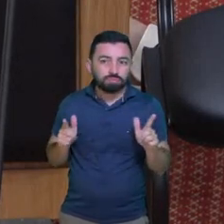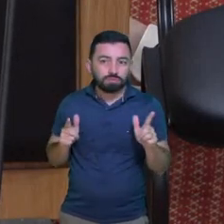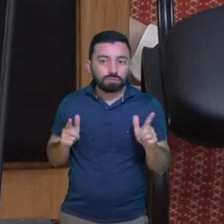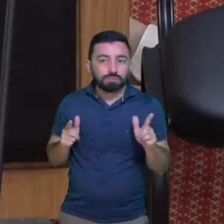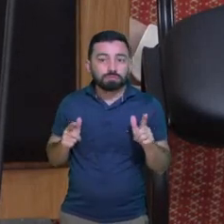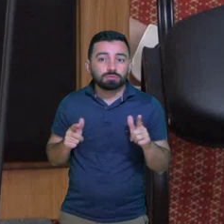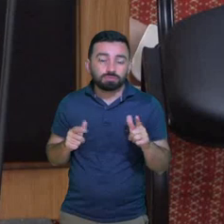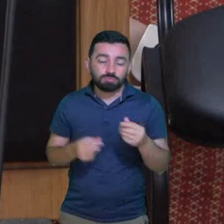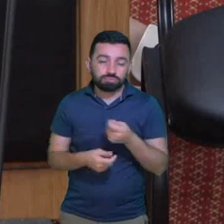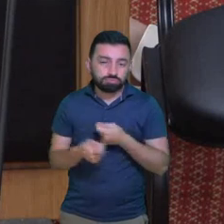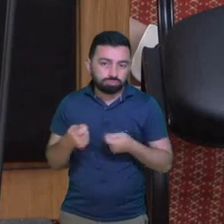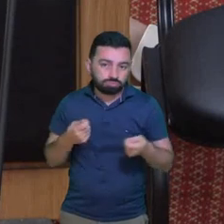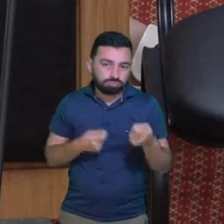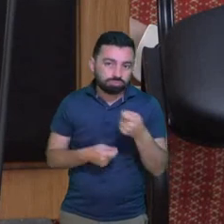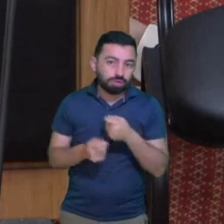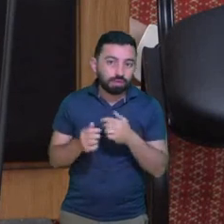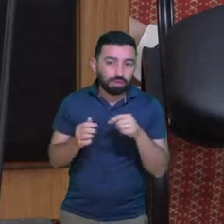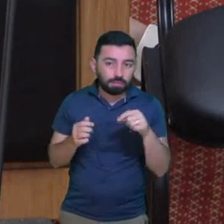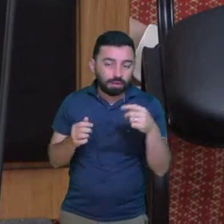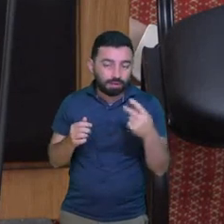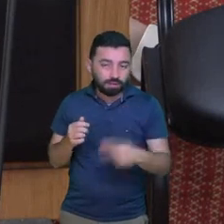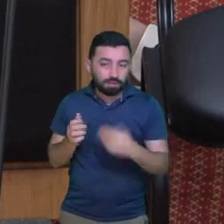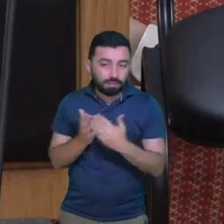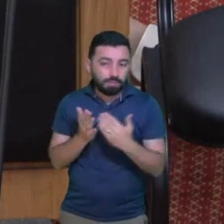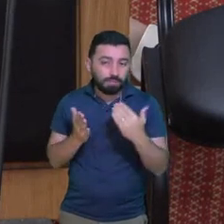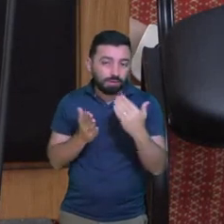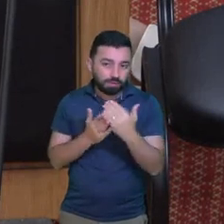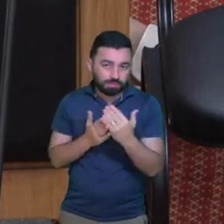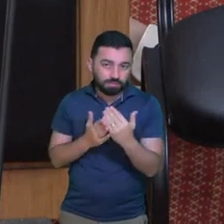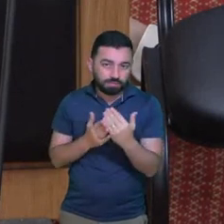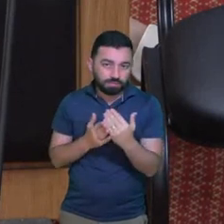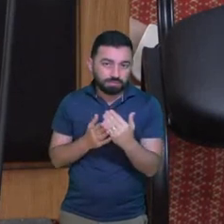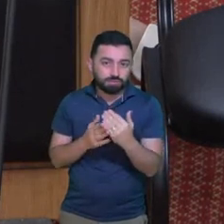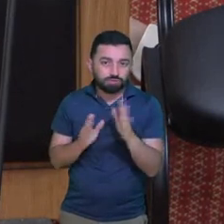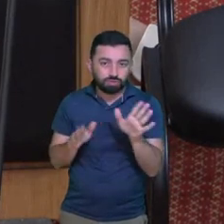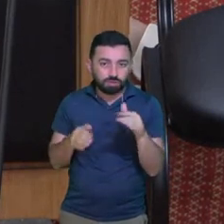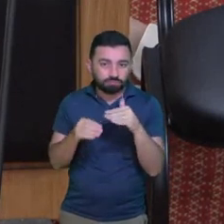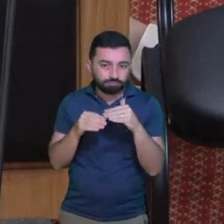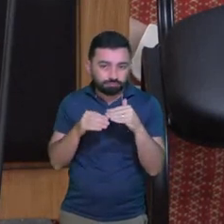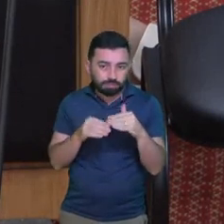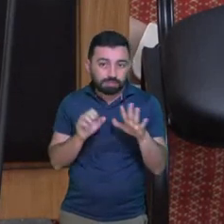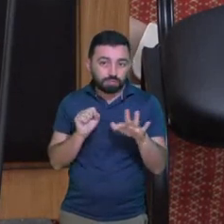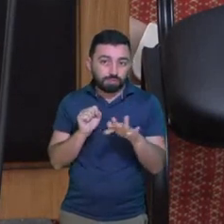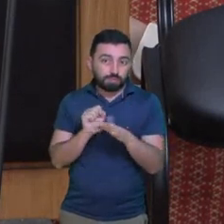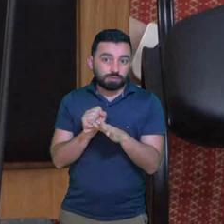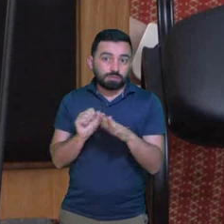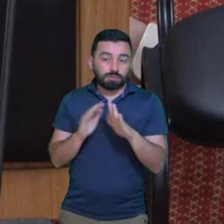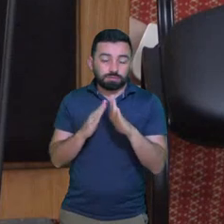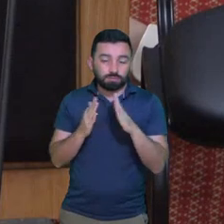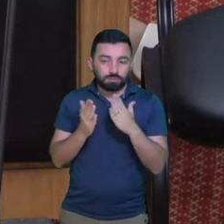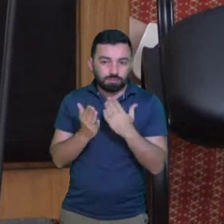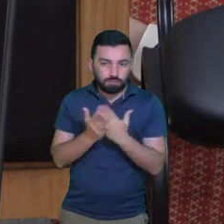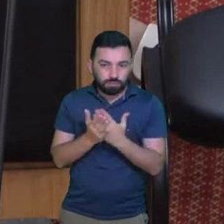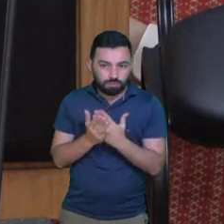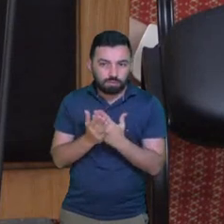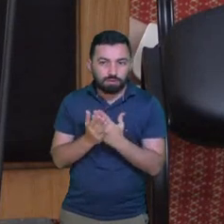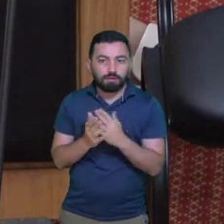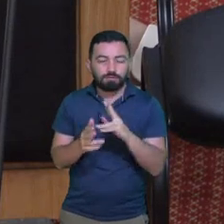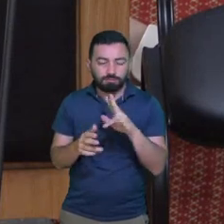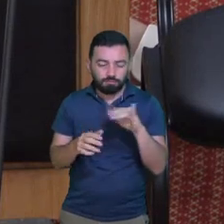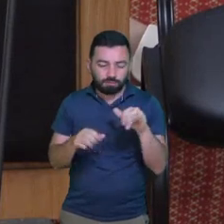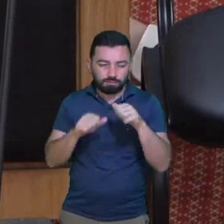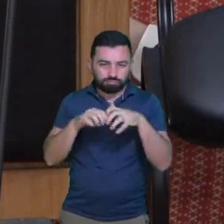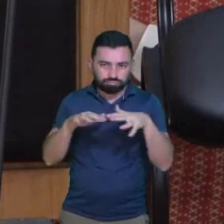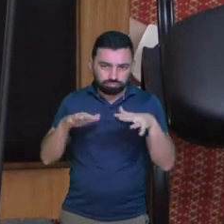também na casa que também estão alinhados com a questão da segurança nas escolas que vai reverberar na formação